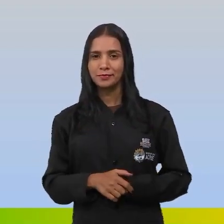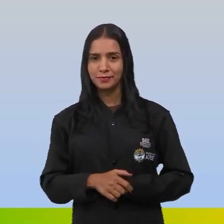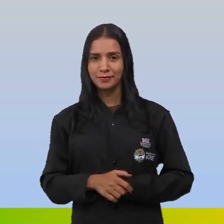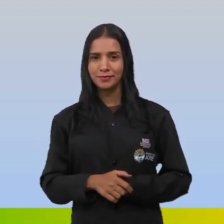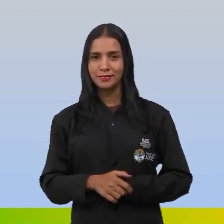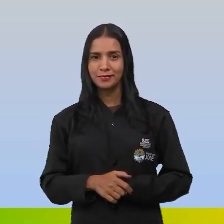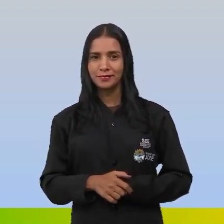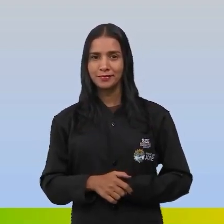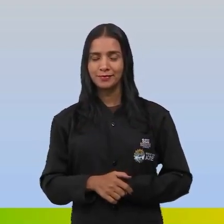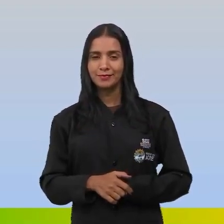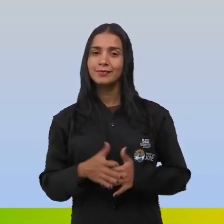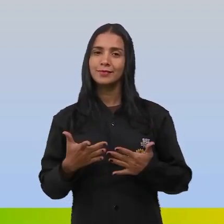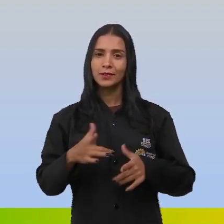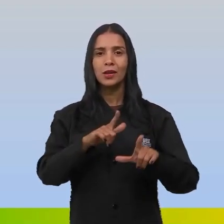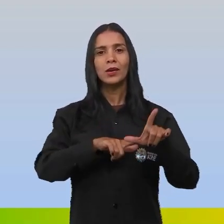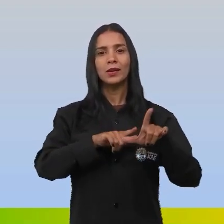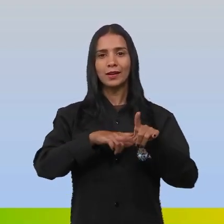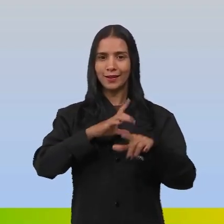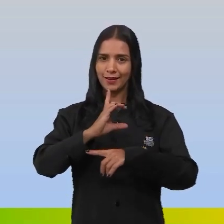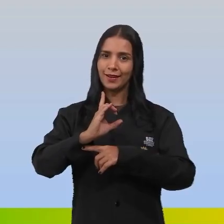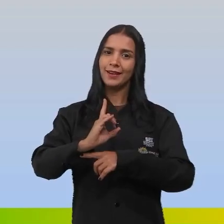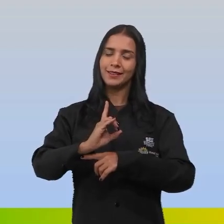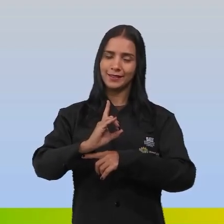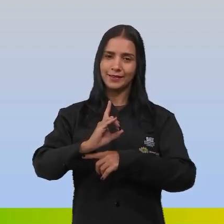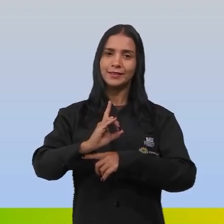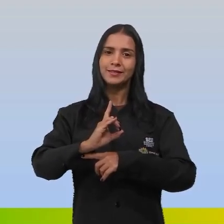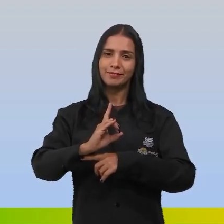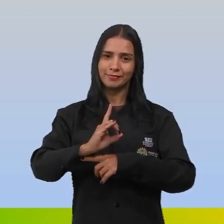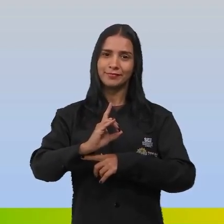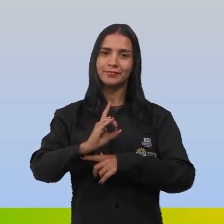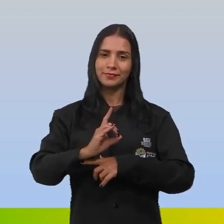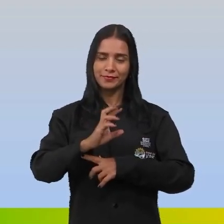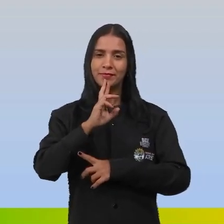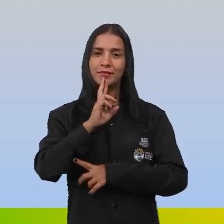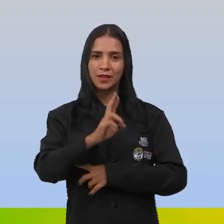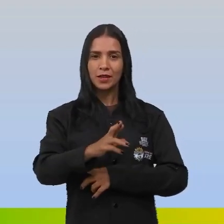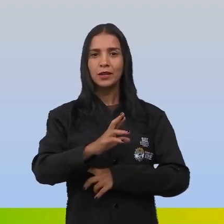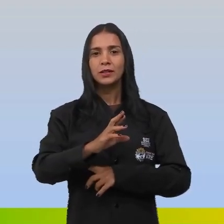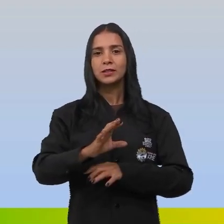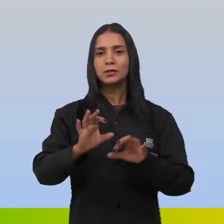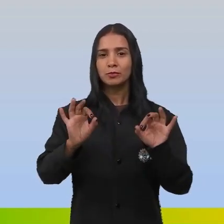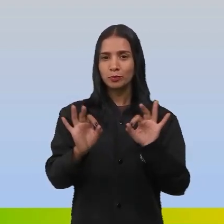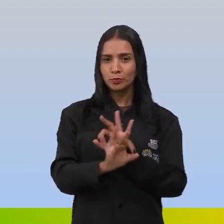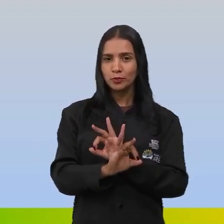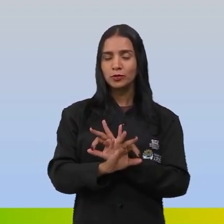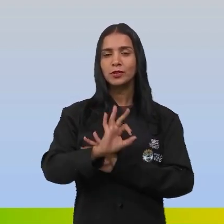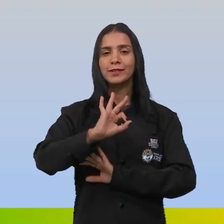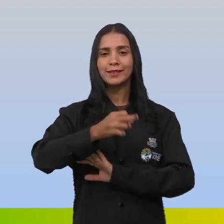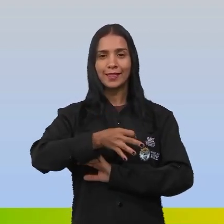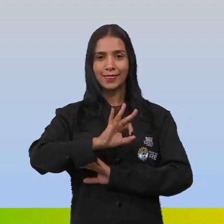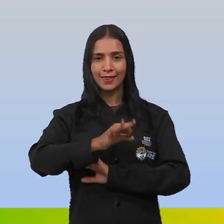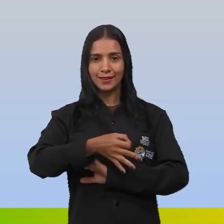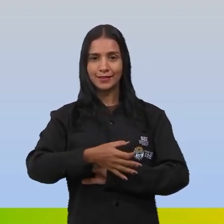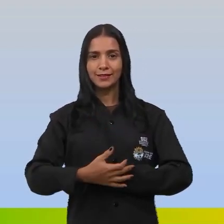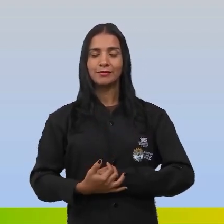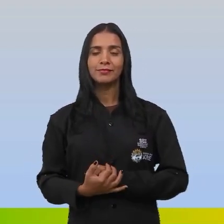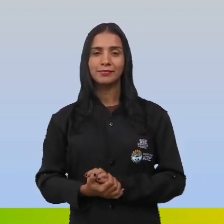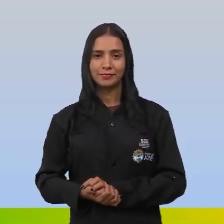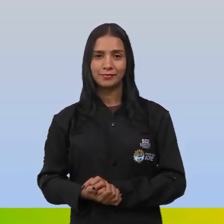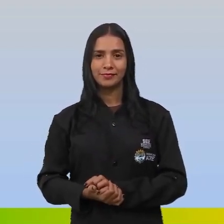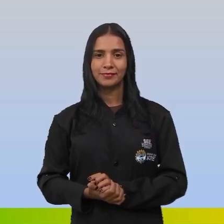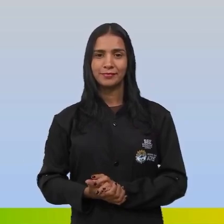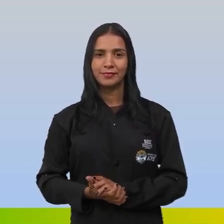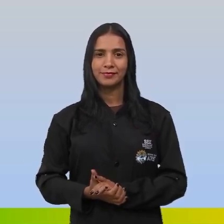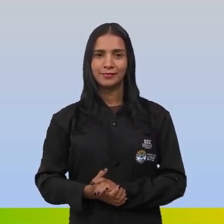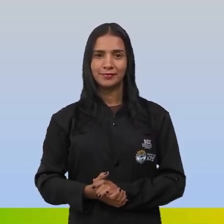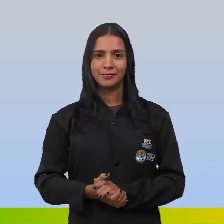eu acredito que você acertou, que é a letra D, a movimentação e os gestos corporais. Essa é a resposta